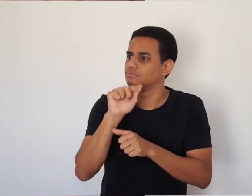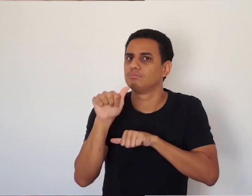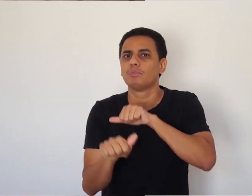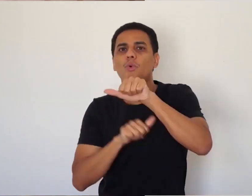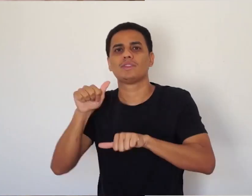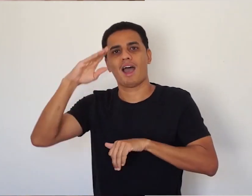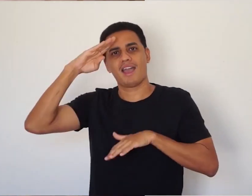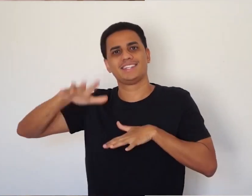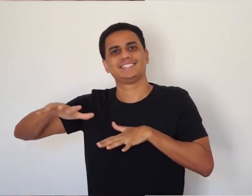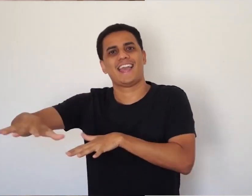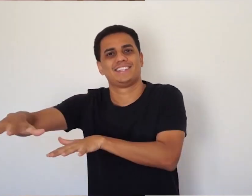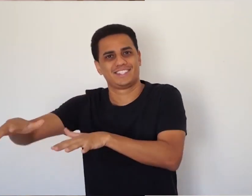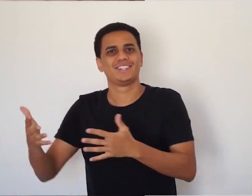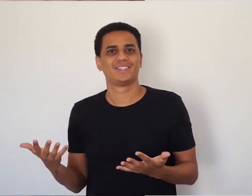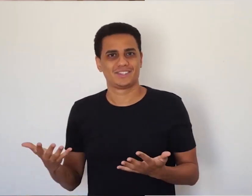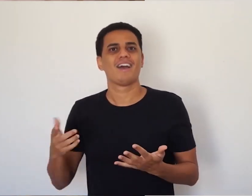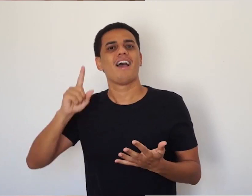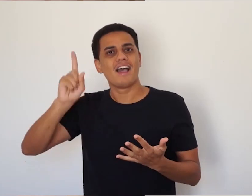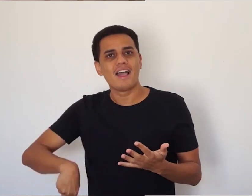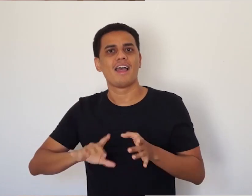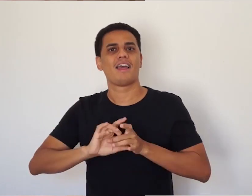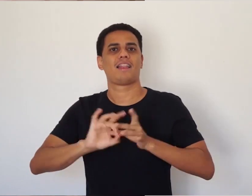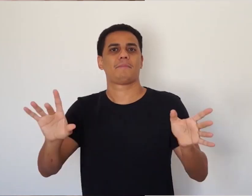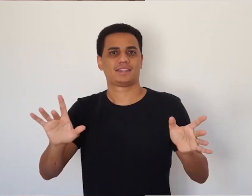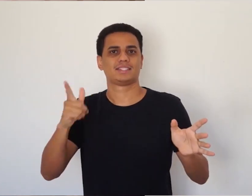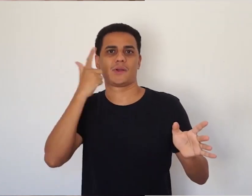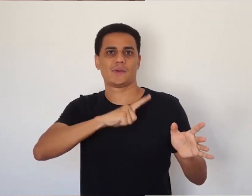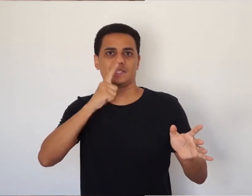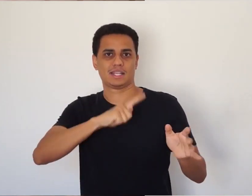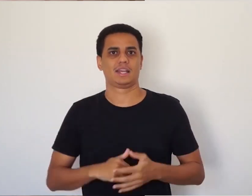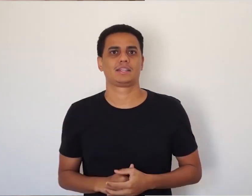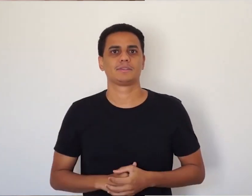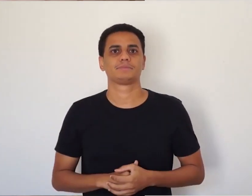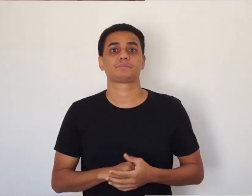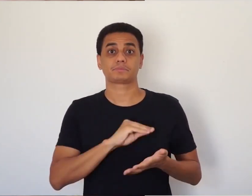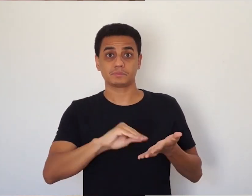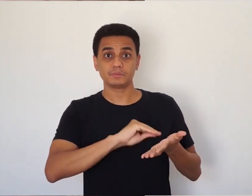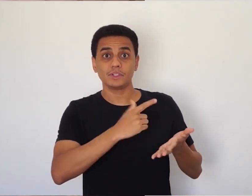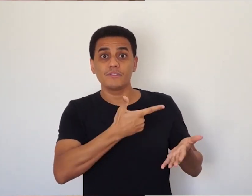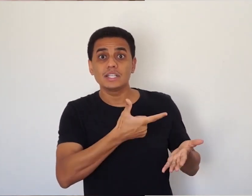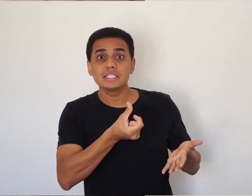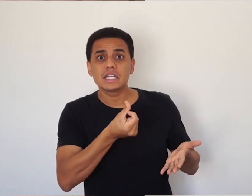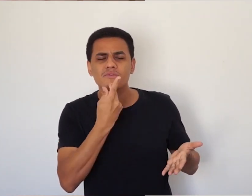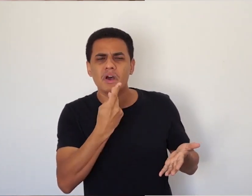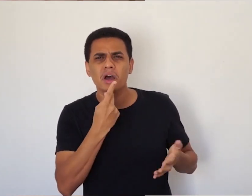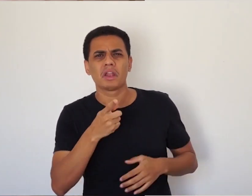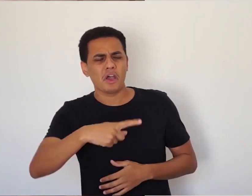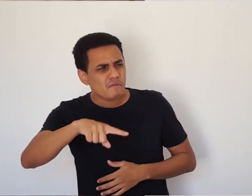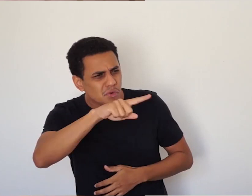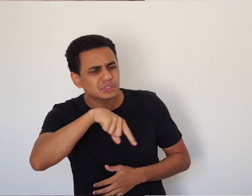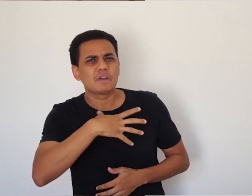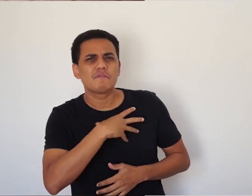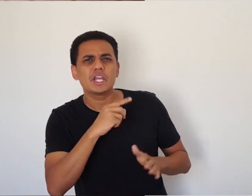mais escravos, mas agora um grande exército dele que estaria realmente sendo liberto. No versículo 26 diz assim: quando seus filhos